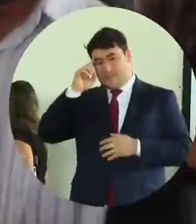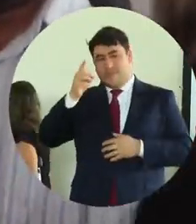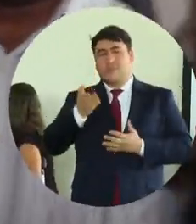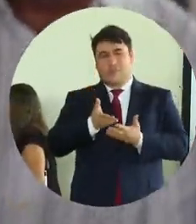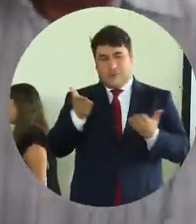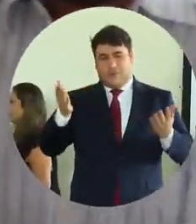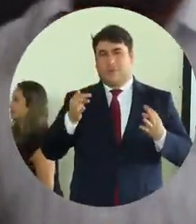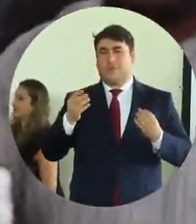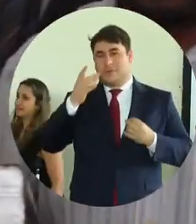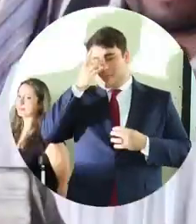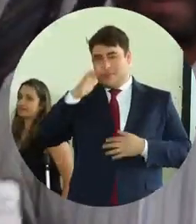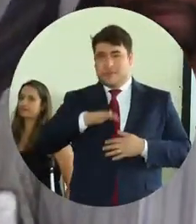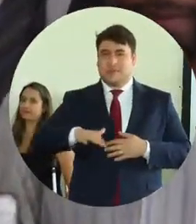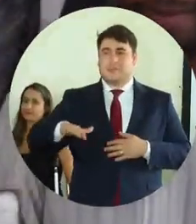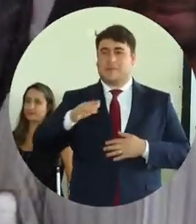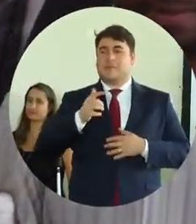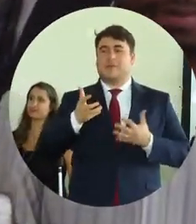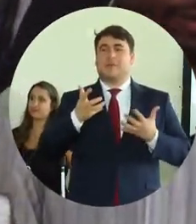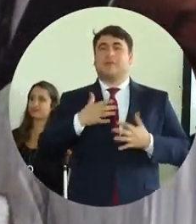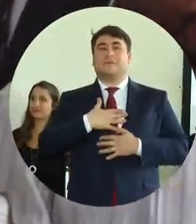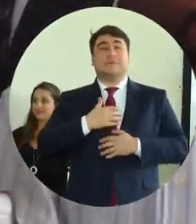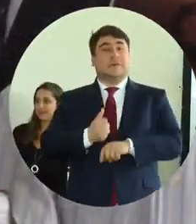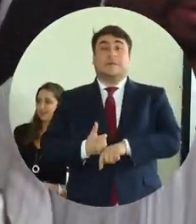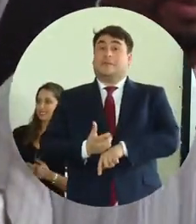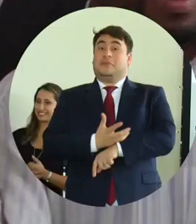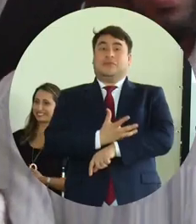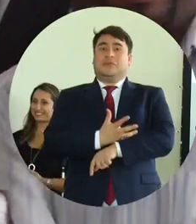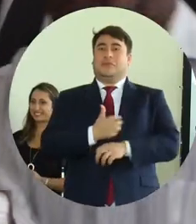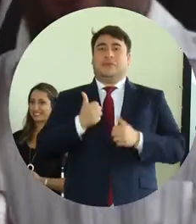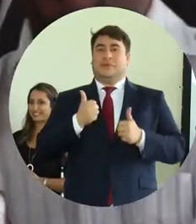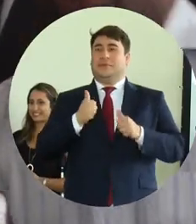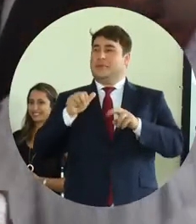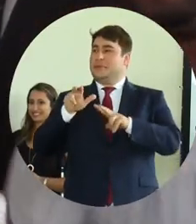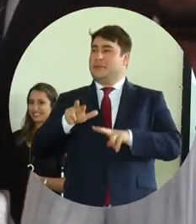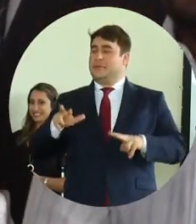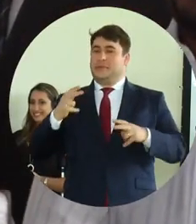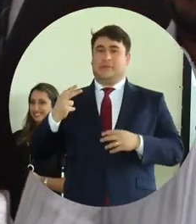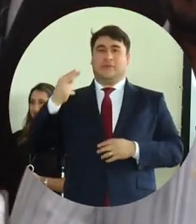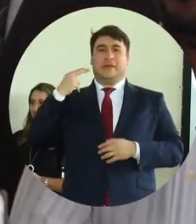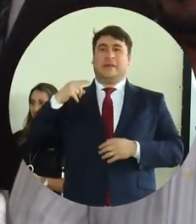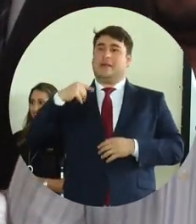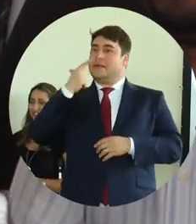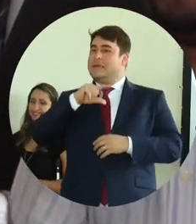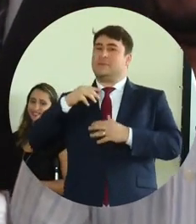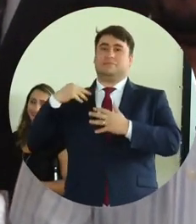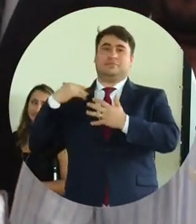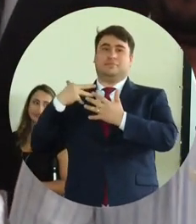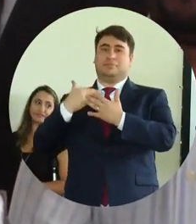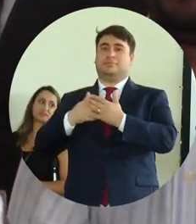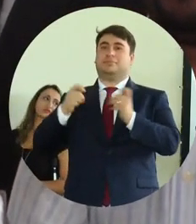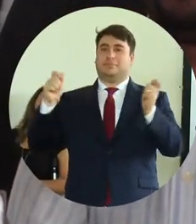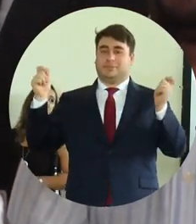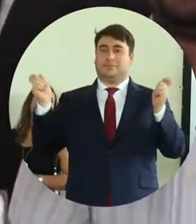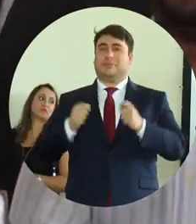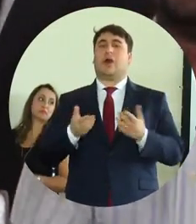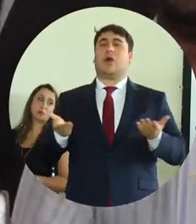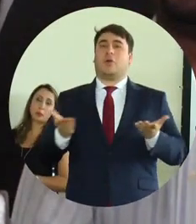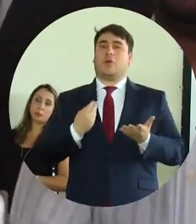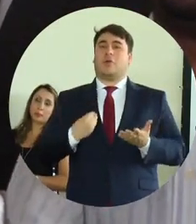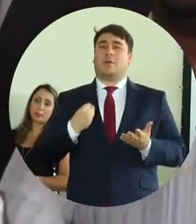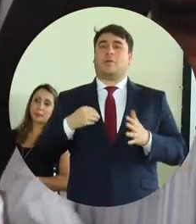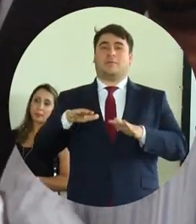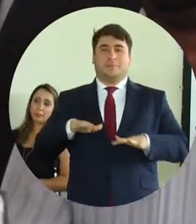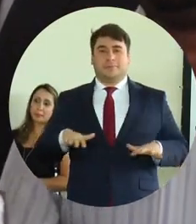Bom dia, pessoal. Nossa, muita emoção. Olhar para trás e ver tudo que a gente plantou E estar aqui agora